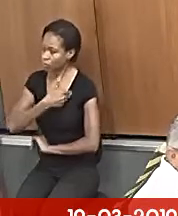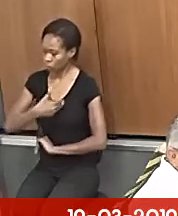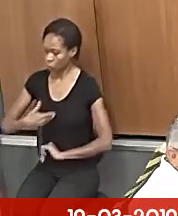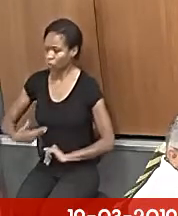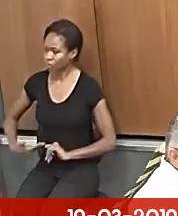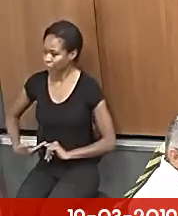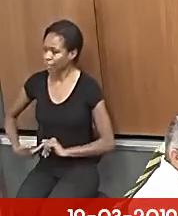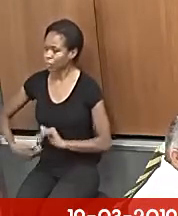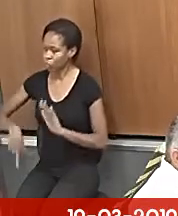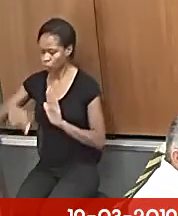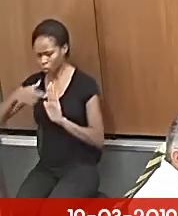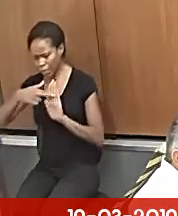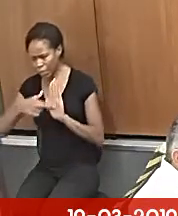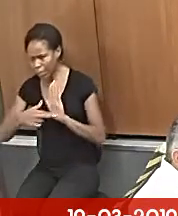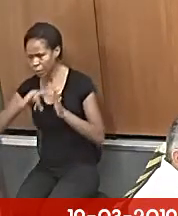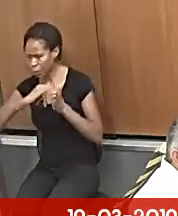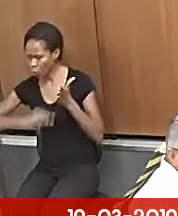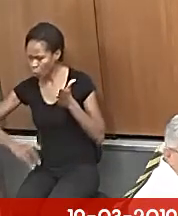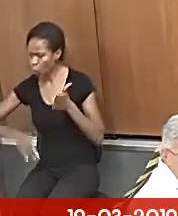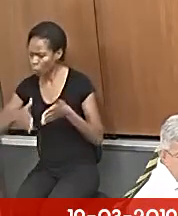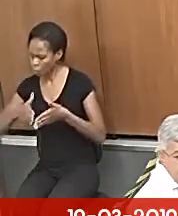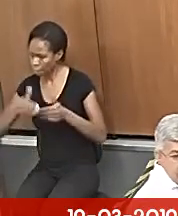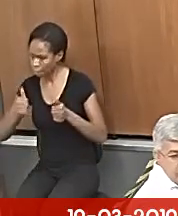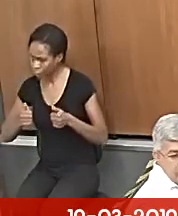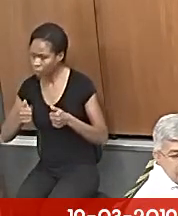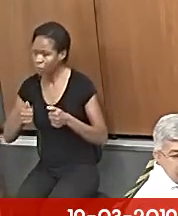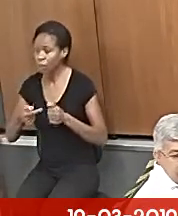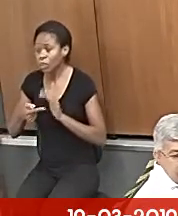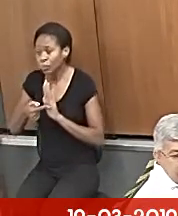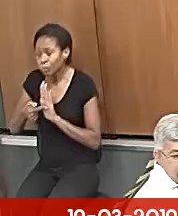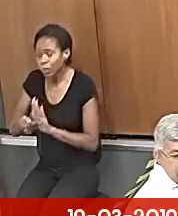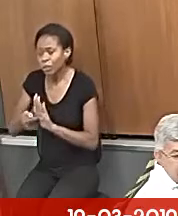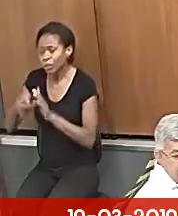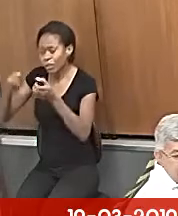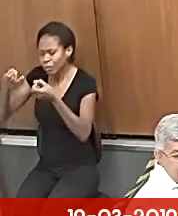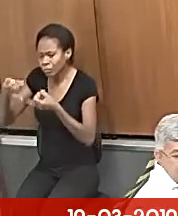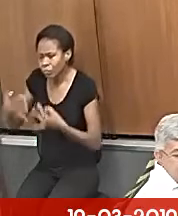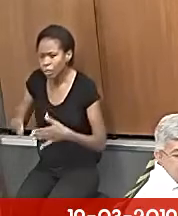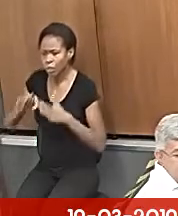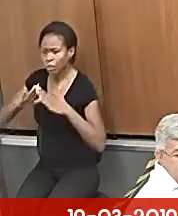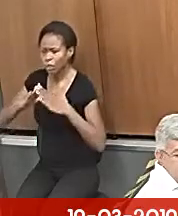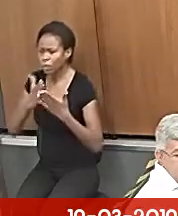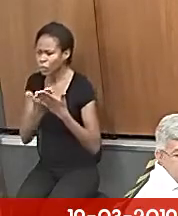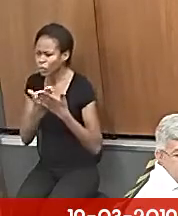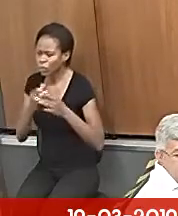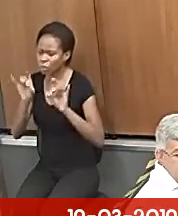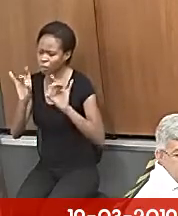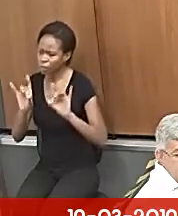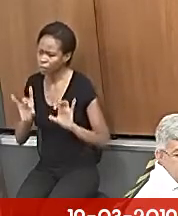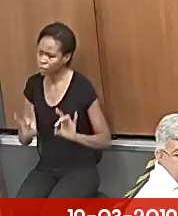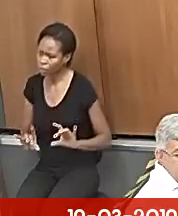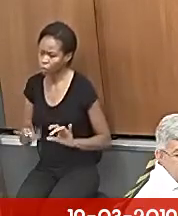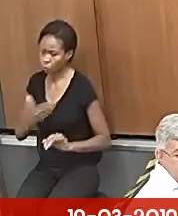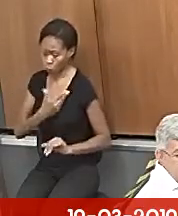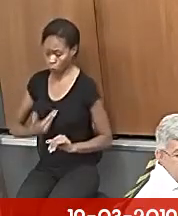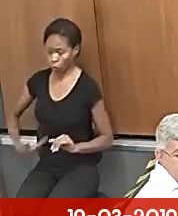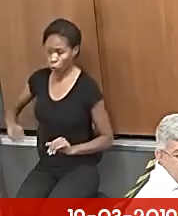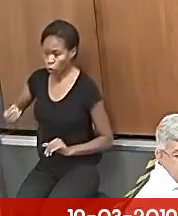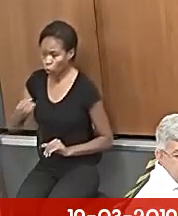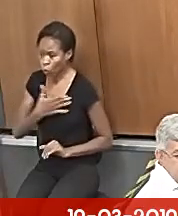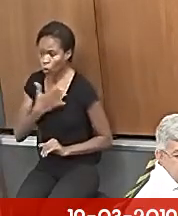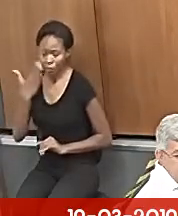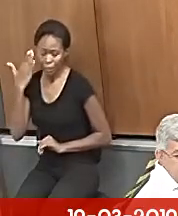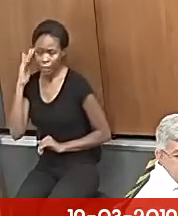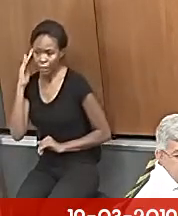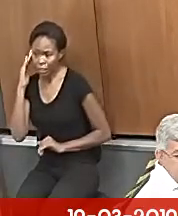desse requerimento já conseguiu aí de falar das escolas especiais levar para o novo governo a importância dessas